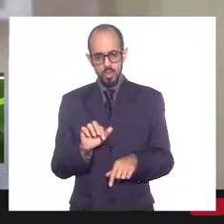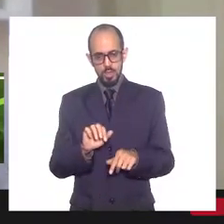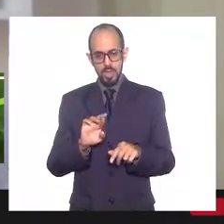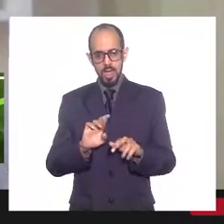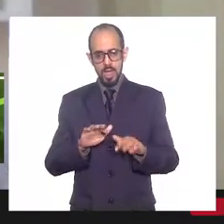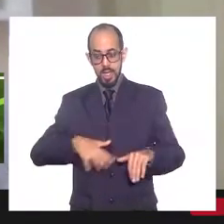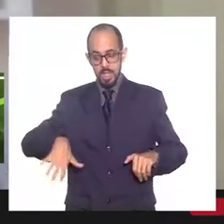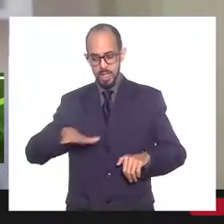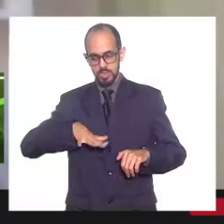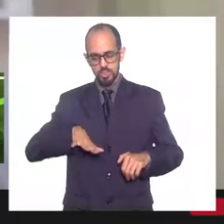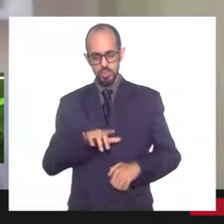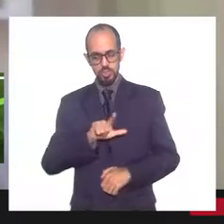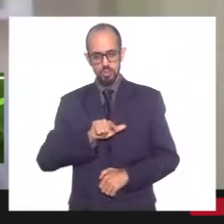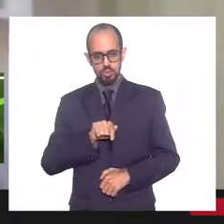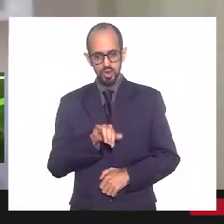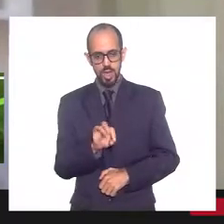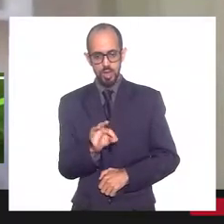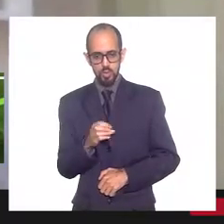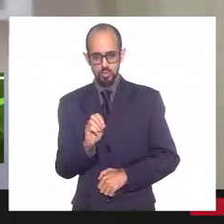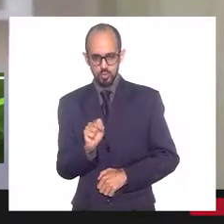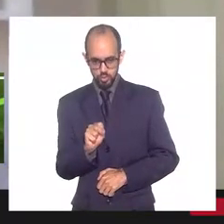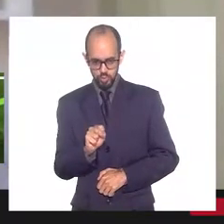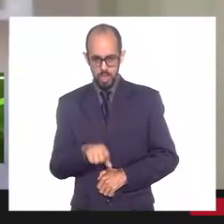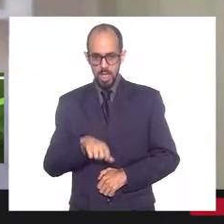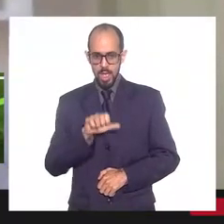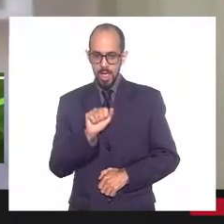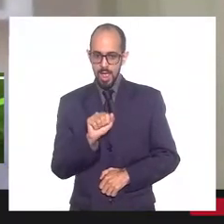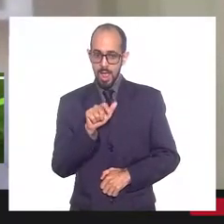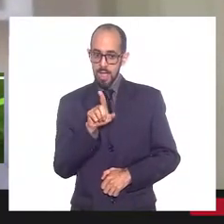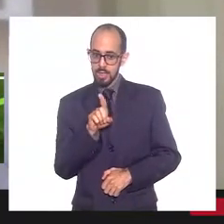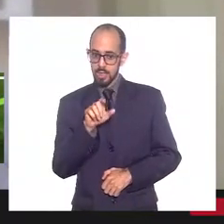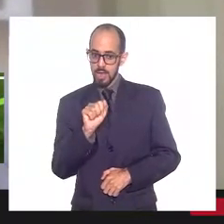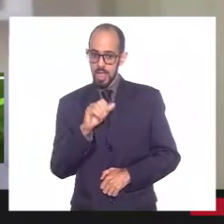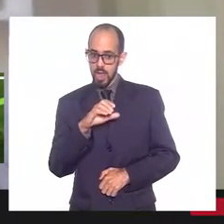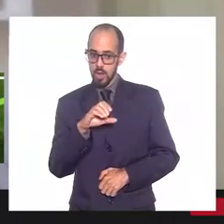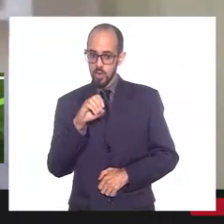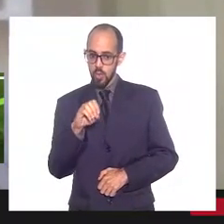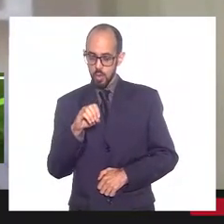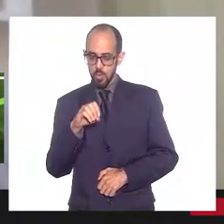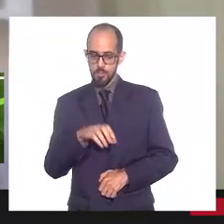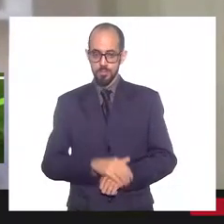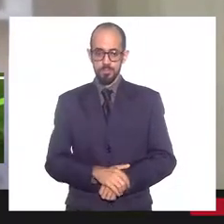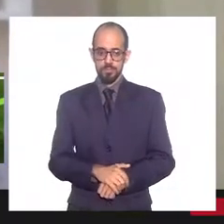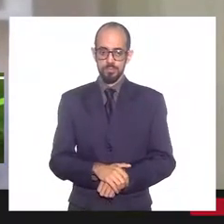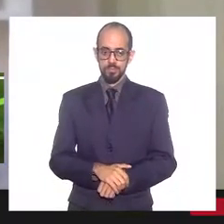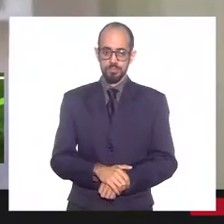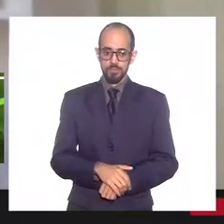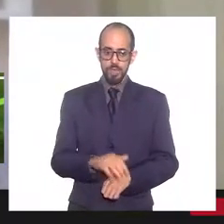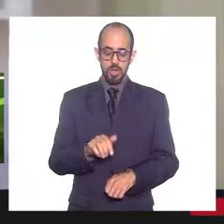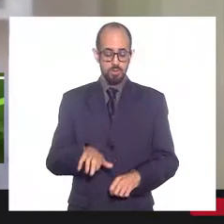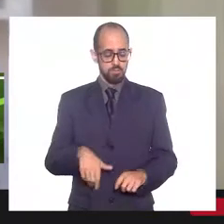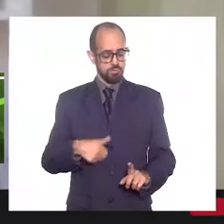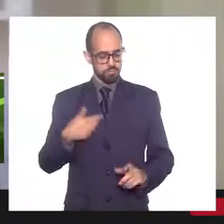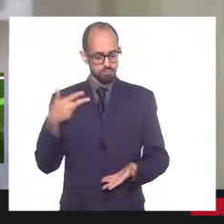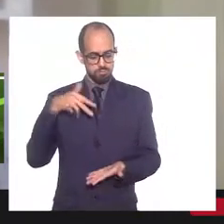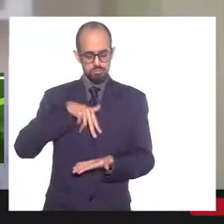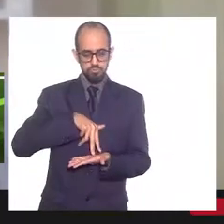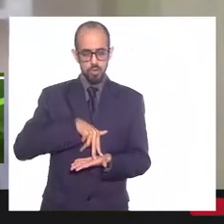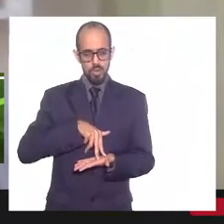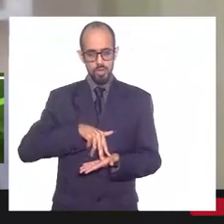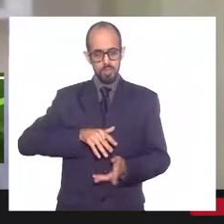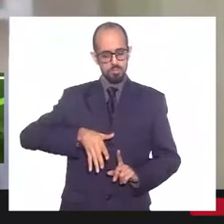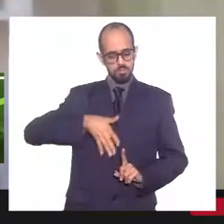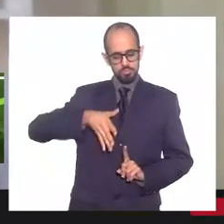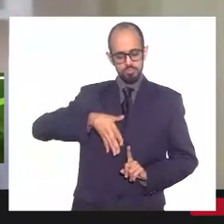lagos coletivo a da por diálogo permanente das casas de achado a nossa região fala aqui de minhas vivências